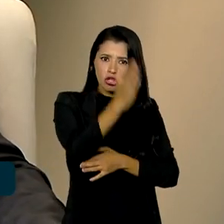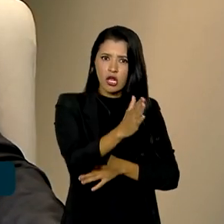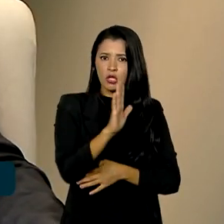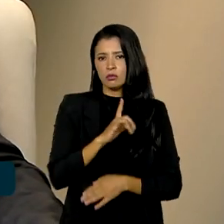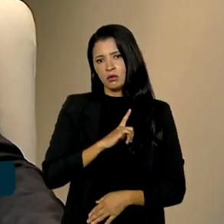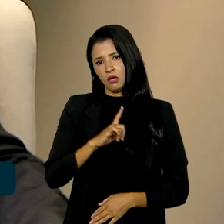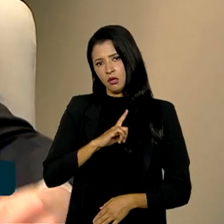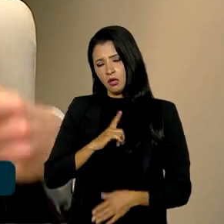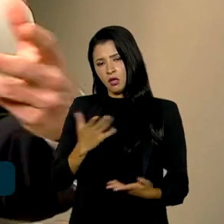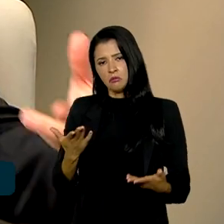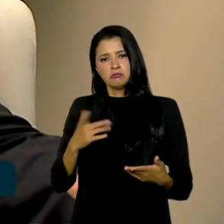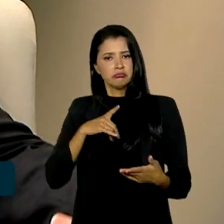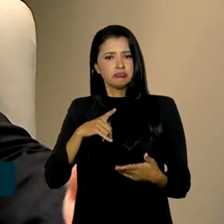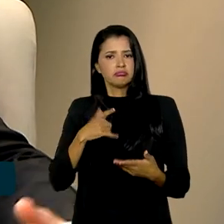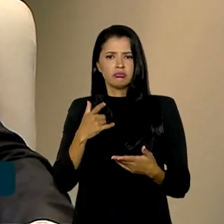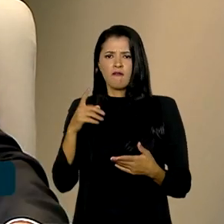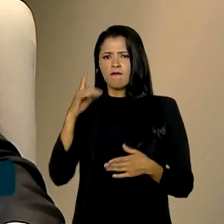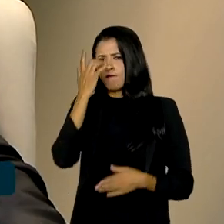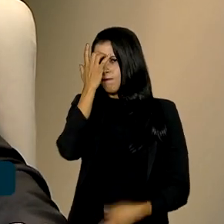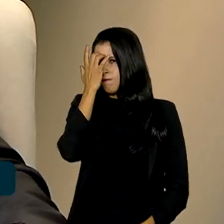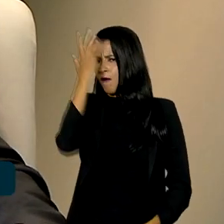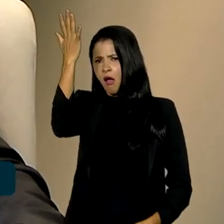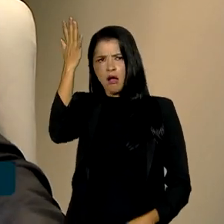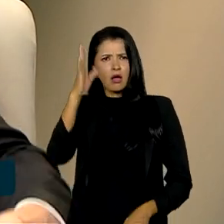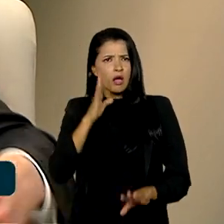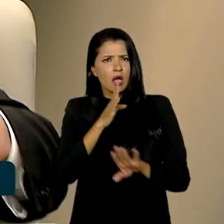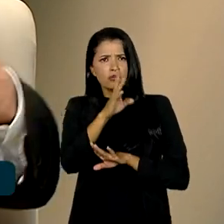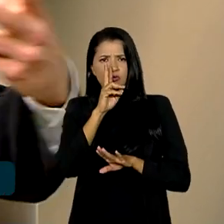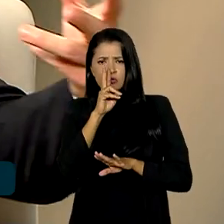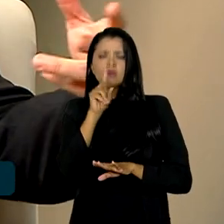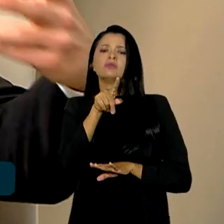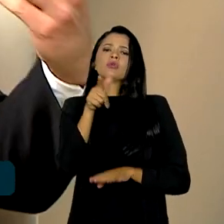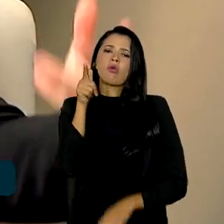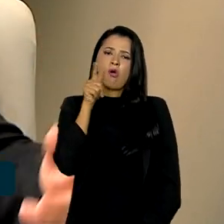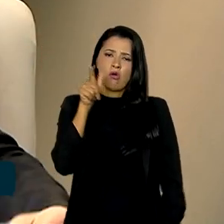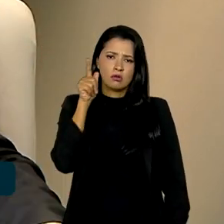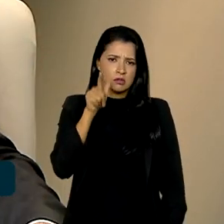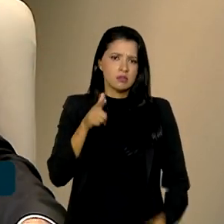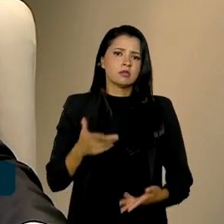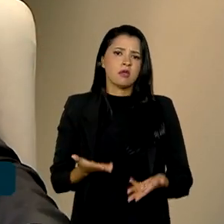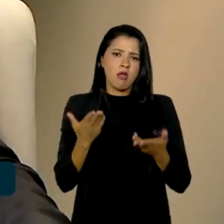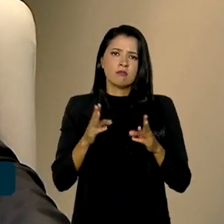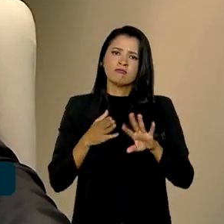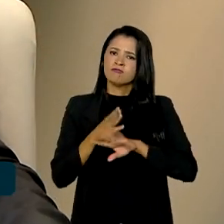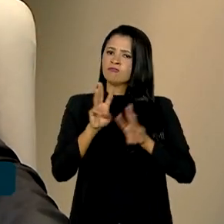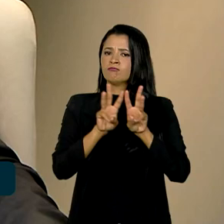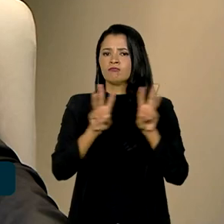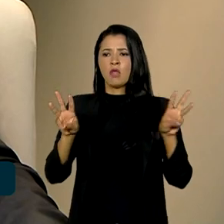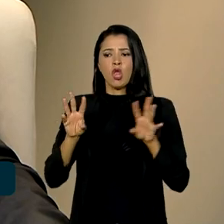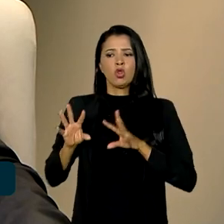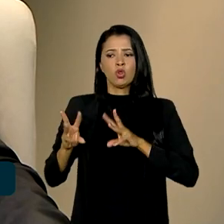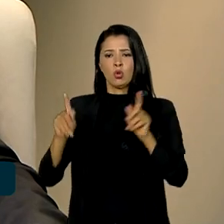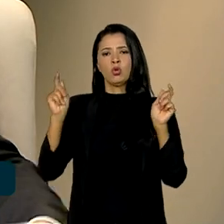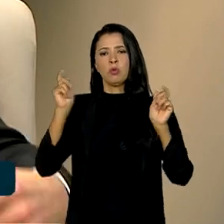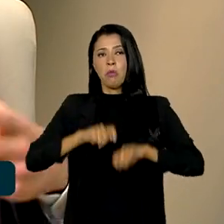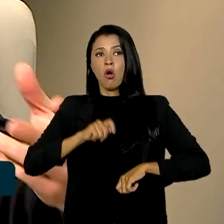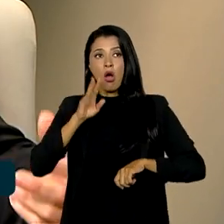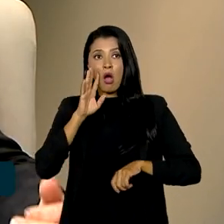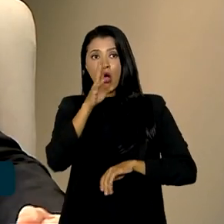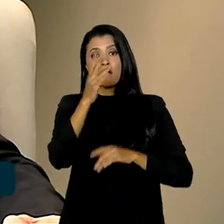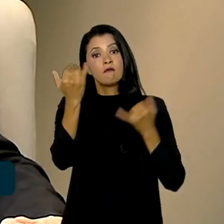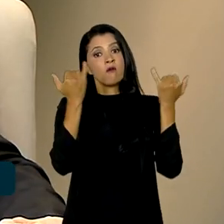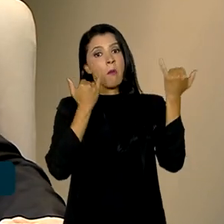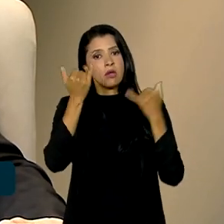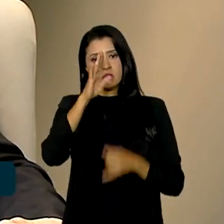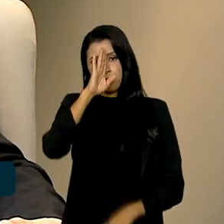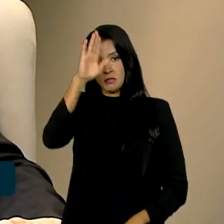maneira didática, de maneira com facilidade, né, no portal, para que todo mundo possa ter acesso às